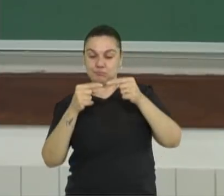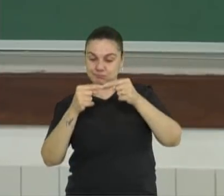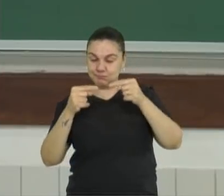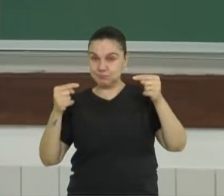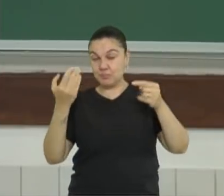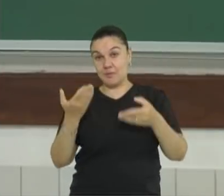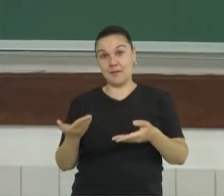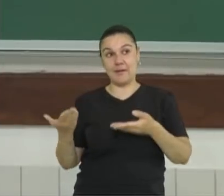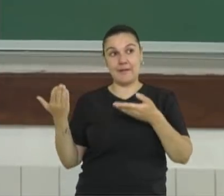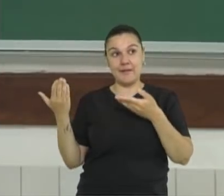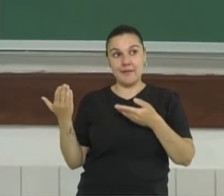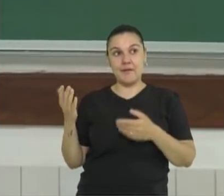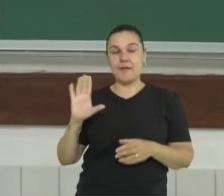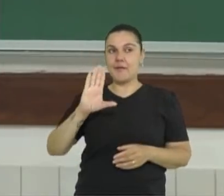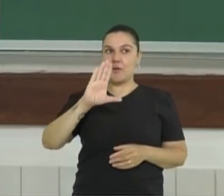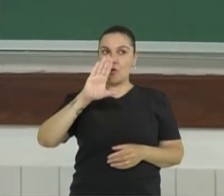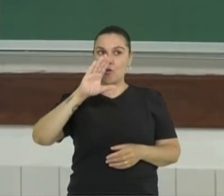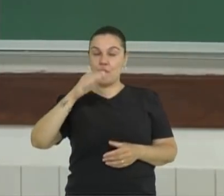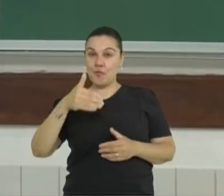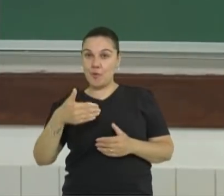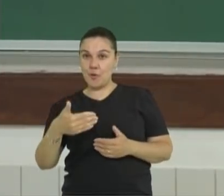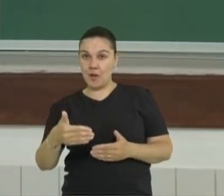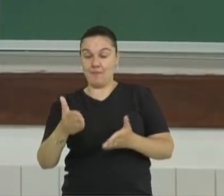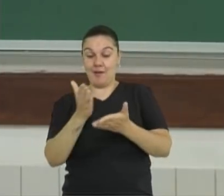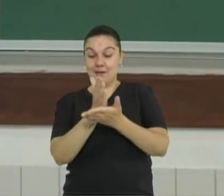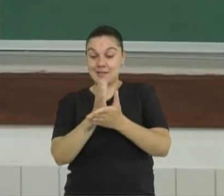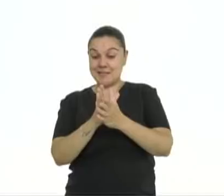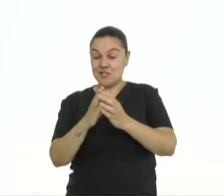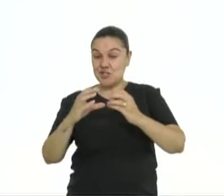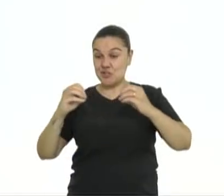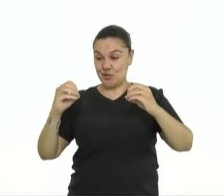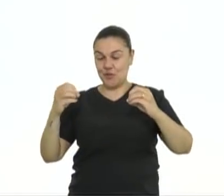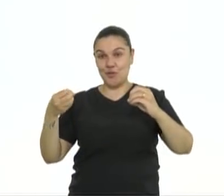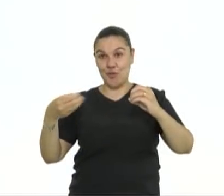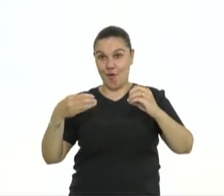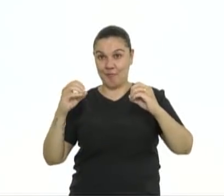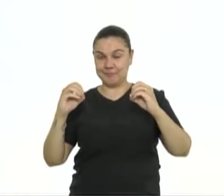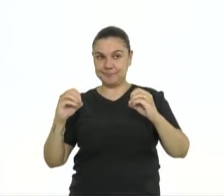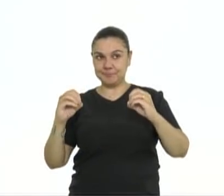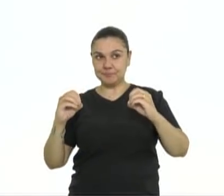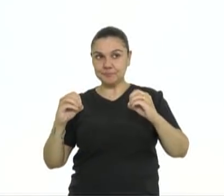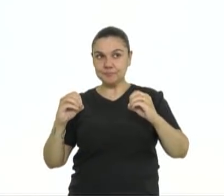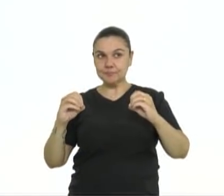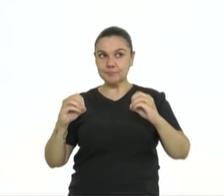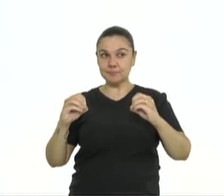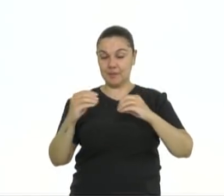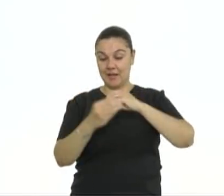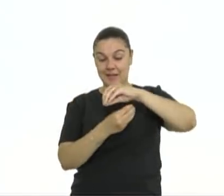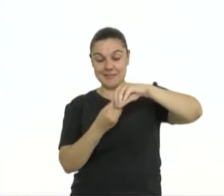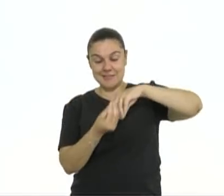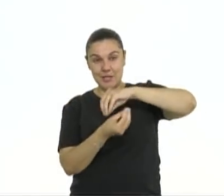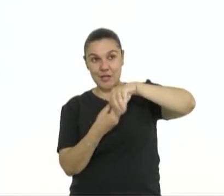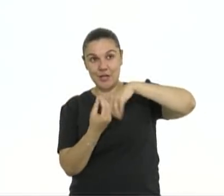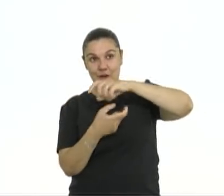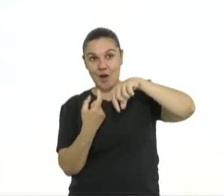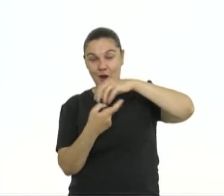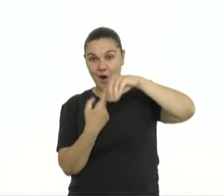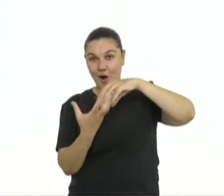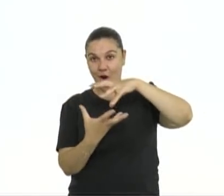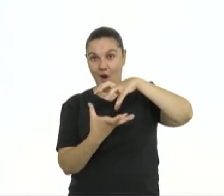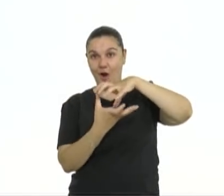as histonas. Quando ela vai se dividir, essa cromatina se enrola,